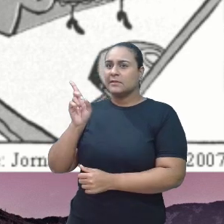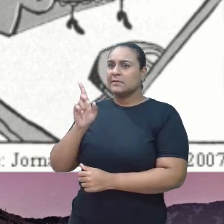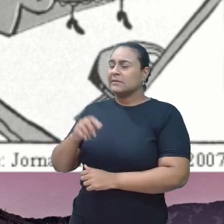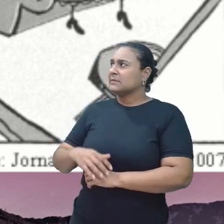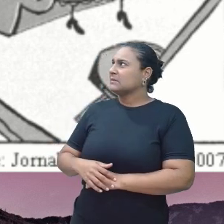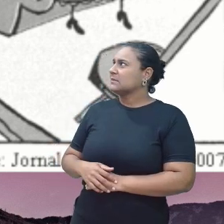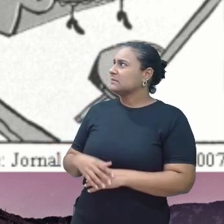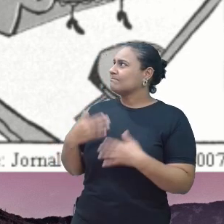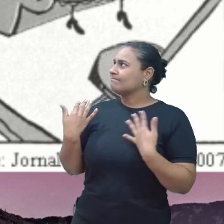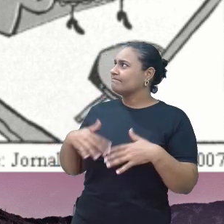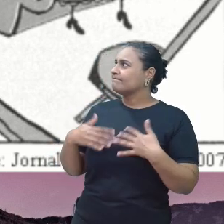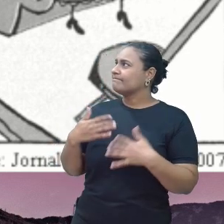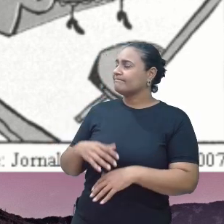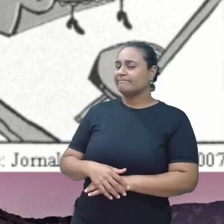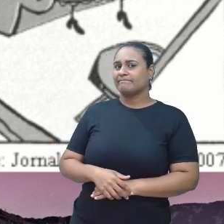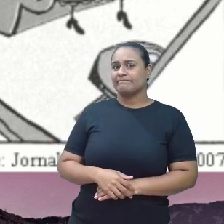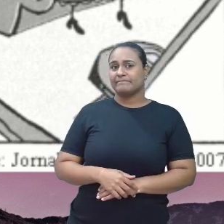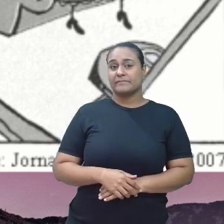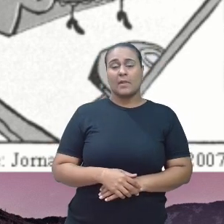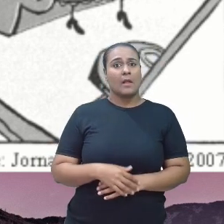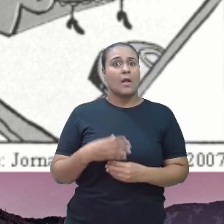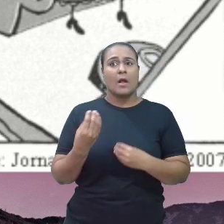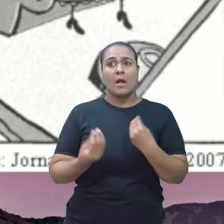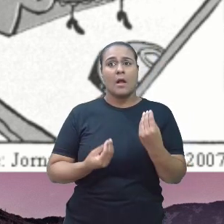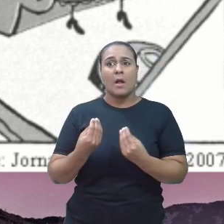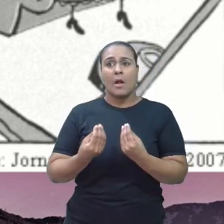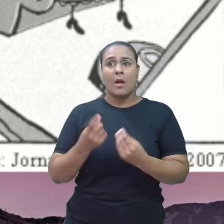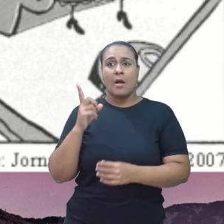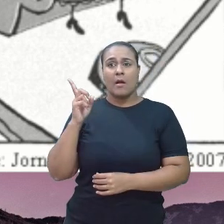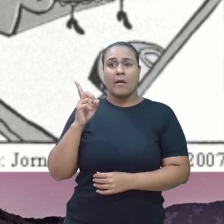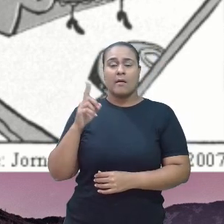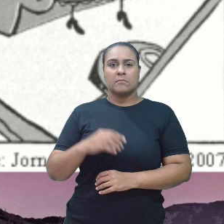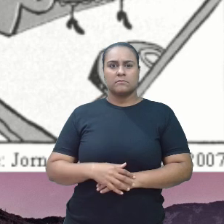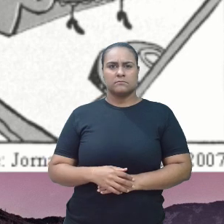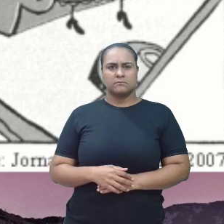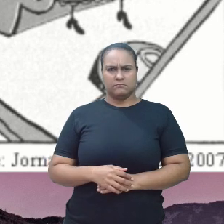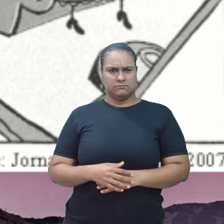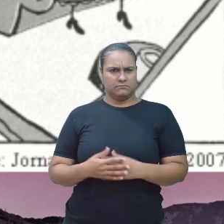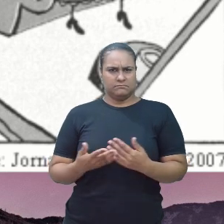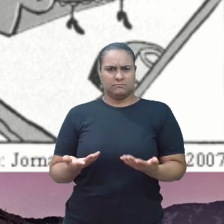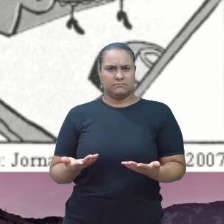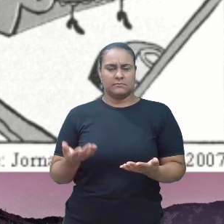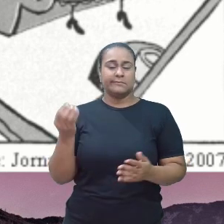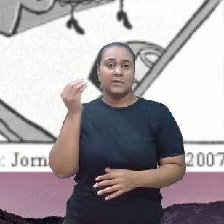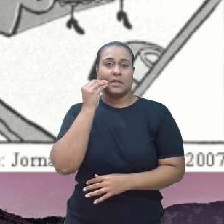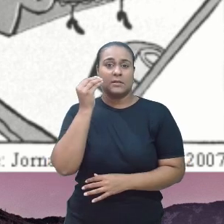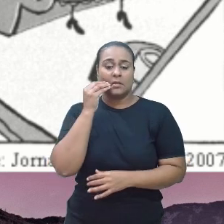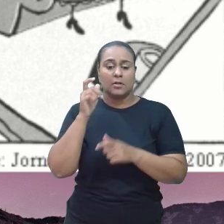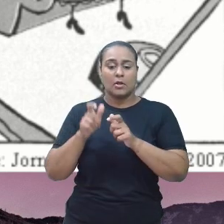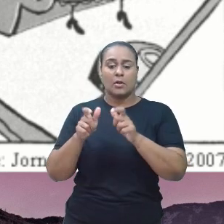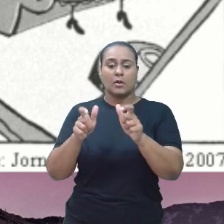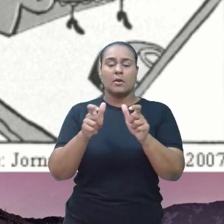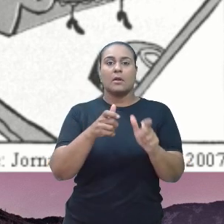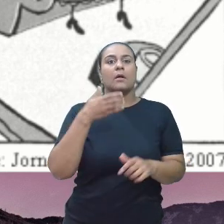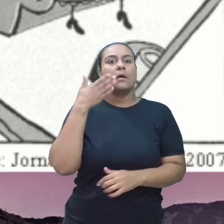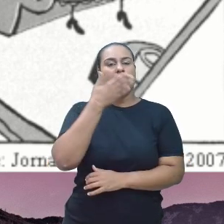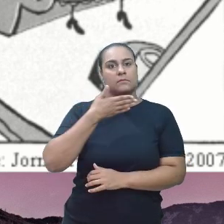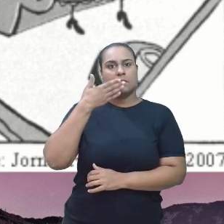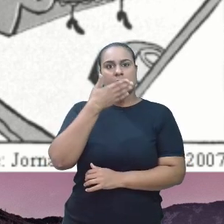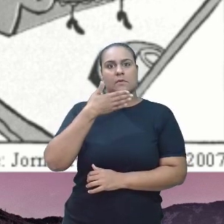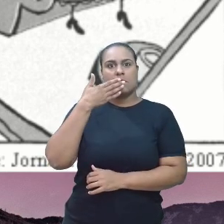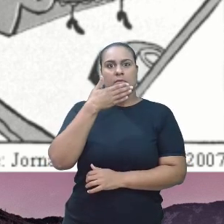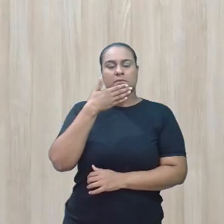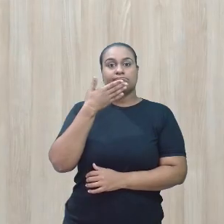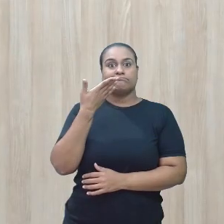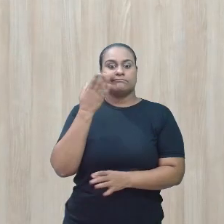Flores 402. Armário da sala, gaveta da direita. Os caras estavam tentando localizar os doces para poder chegar.